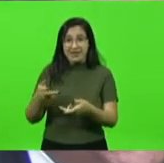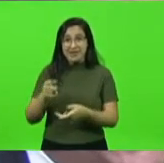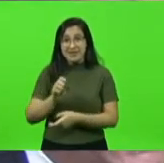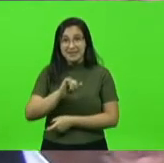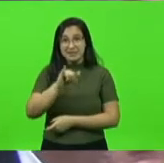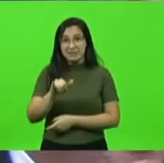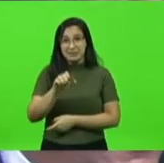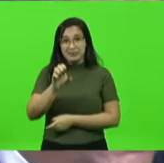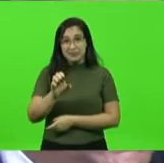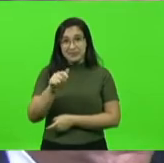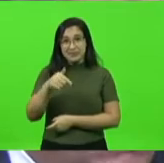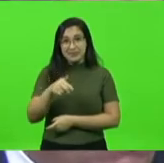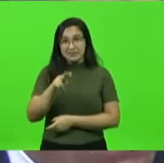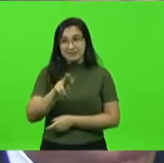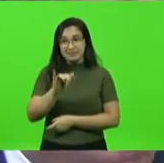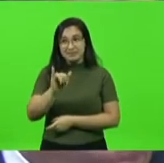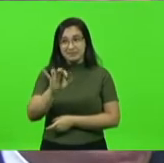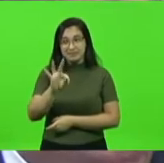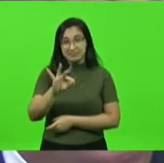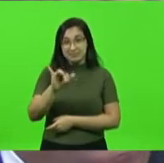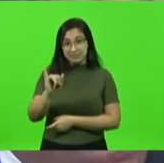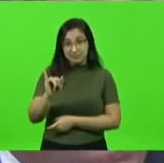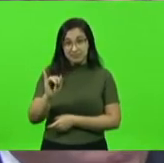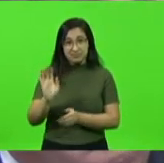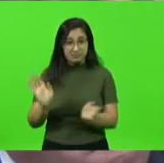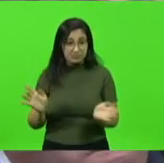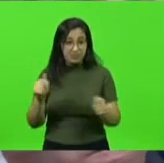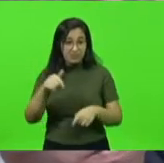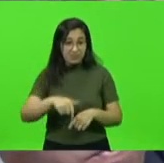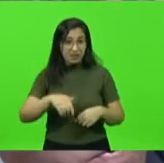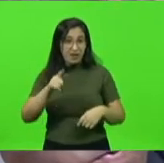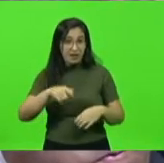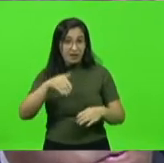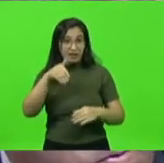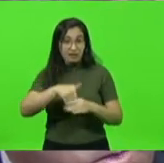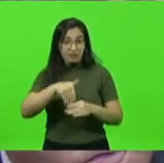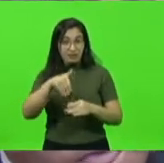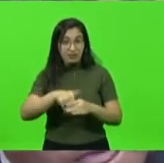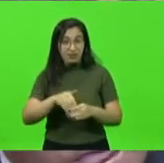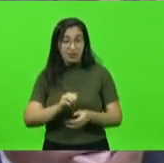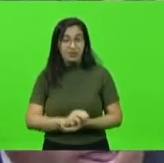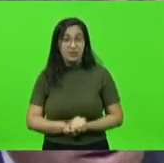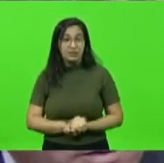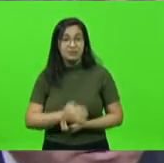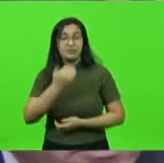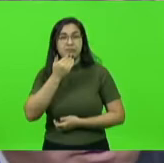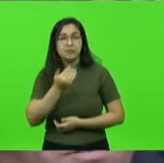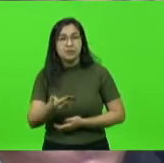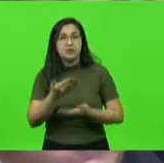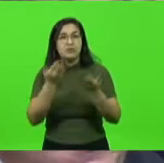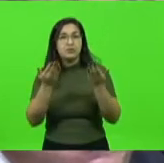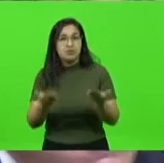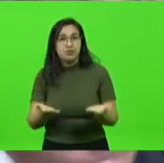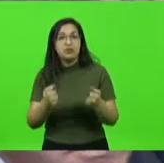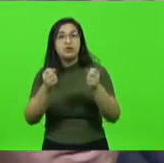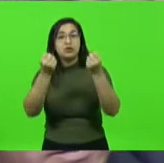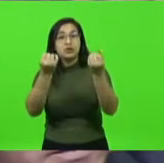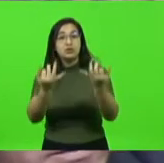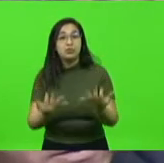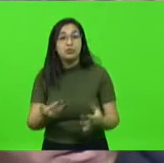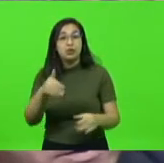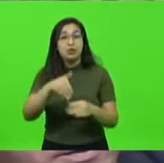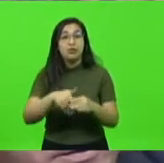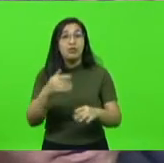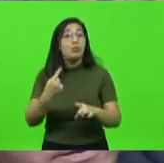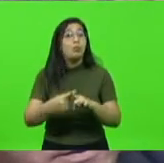deputado. Aqui é para votar, tem que vir ali para votar. E eu peço para os senhores que expliquem o voto dos senhores agora.